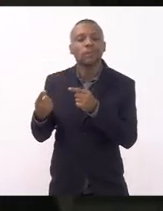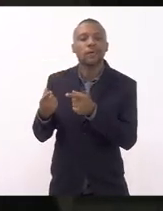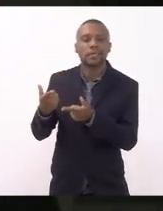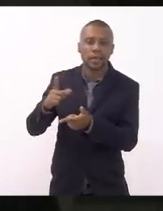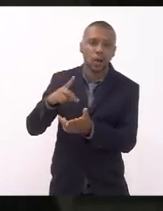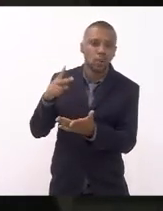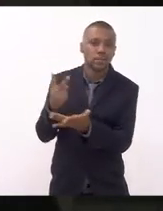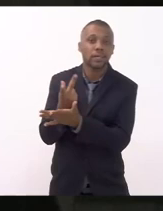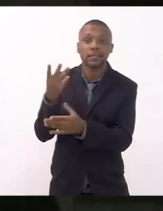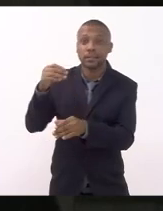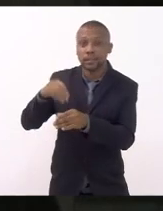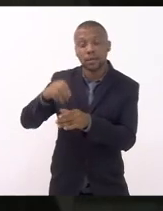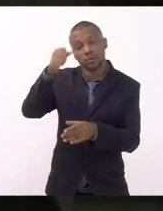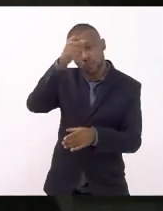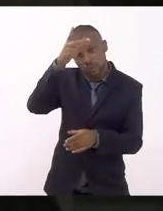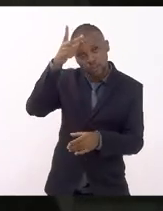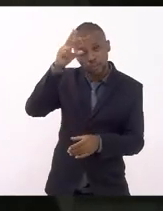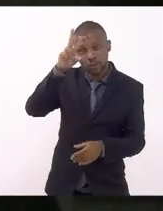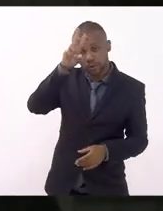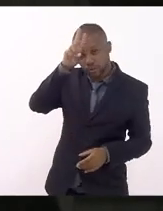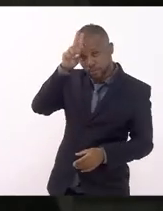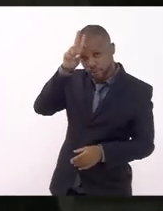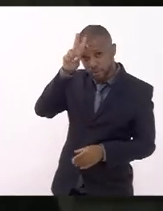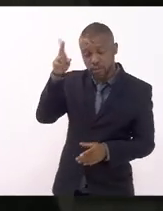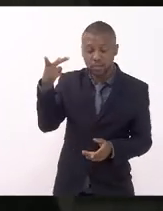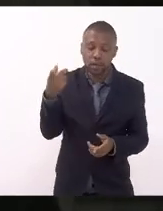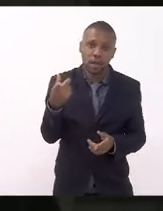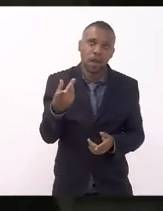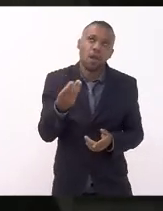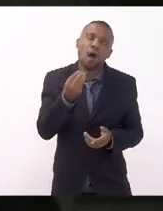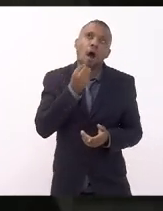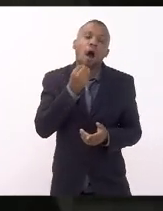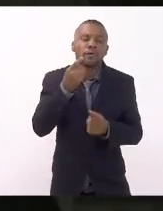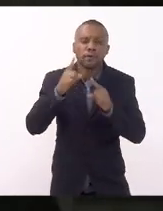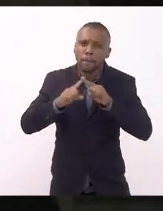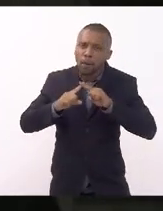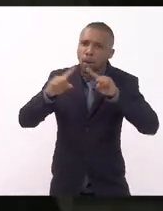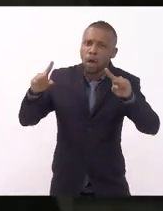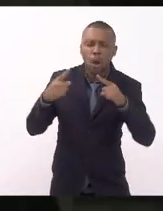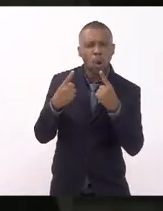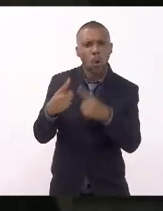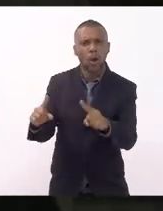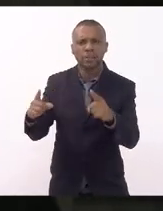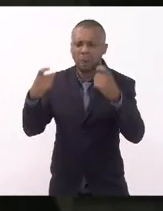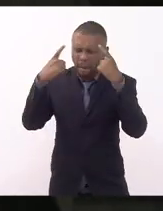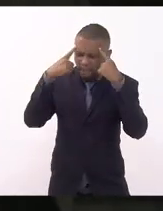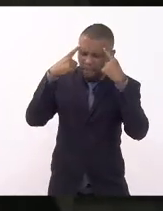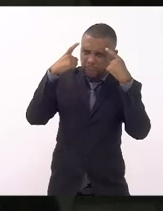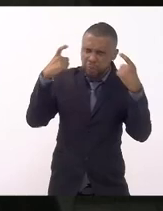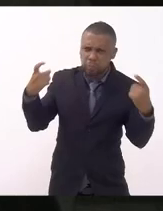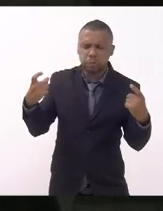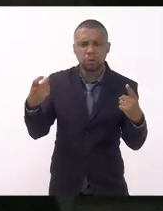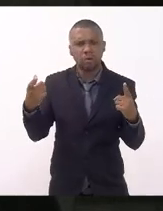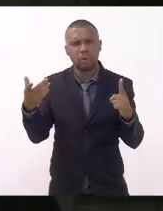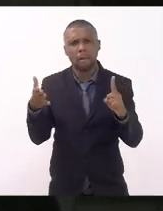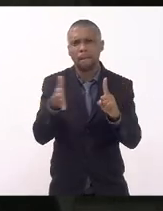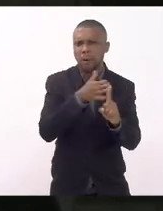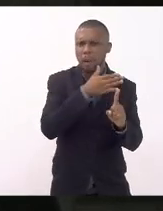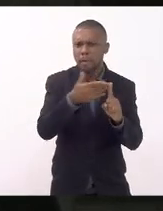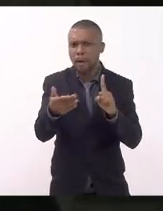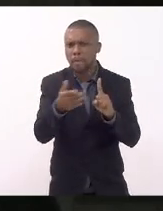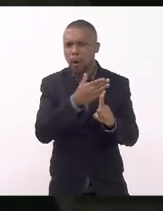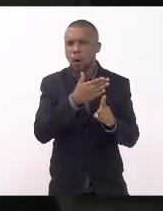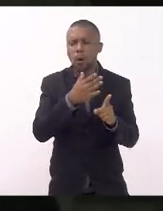de Mesquita, e particularmente tem levantado a voz contra uma violenta perseguição